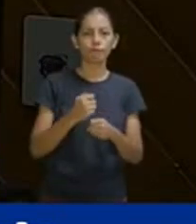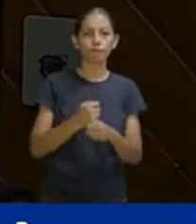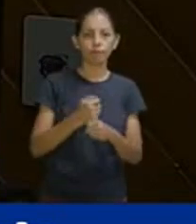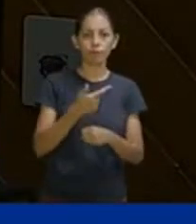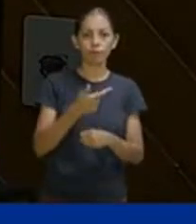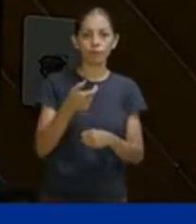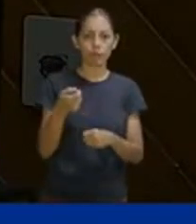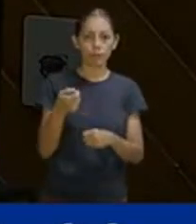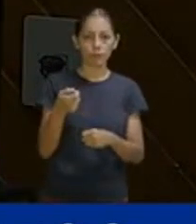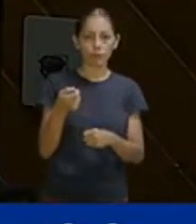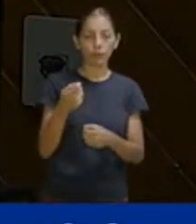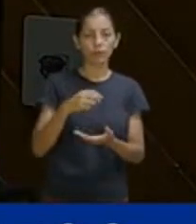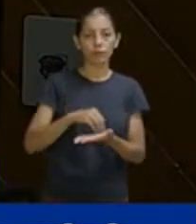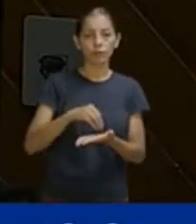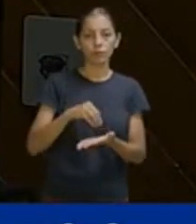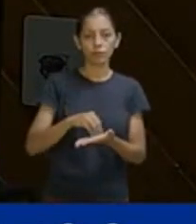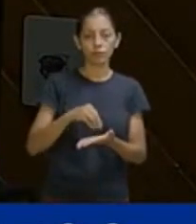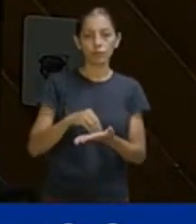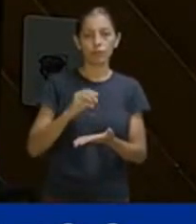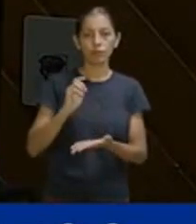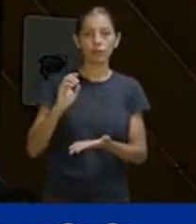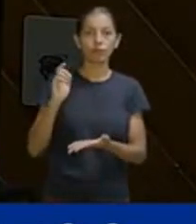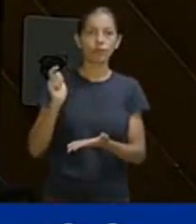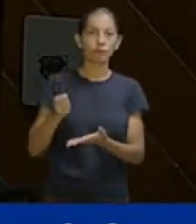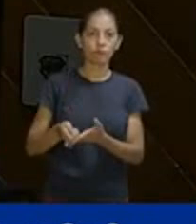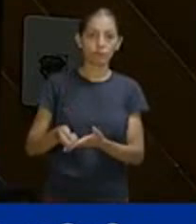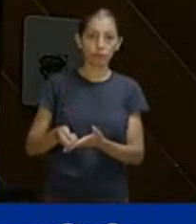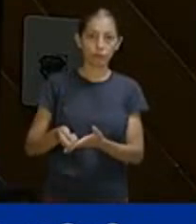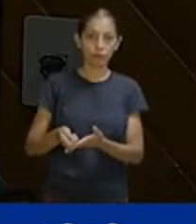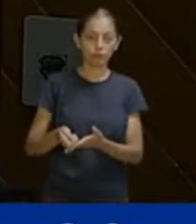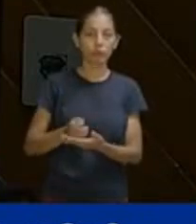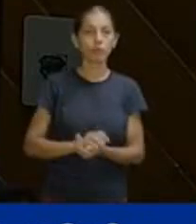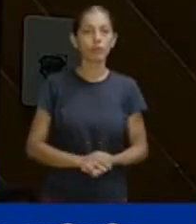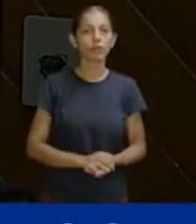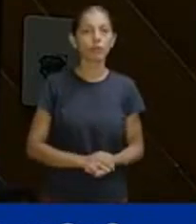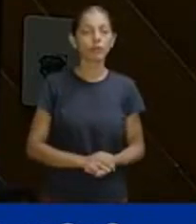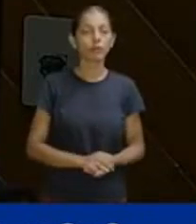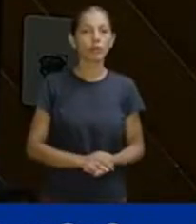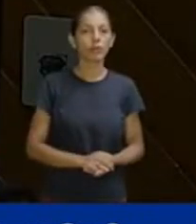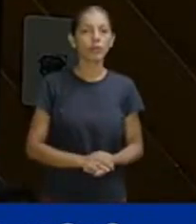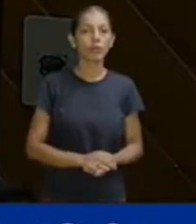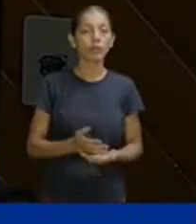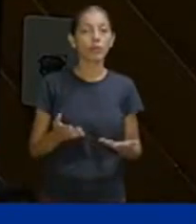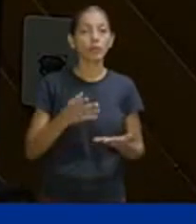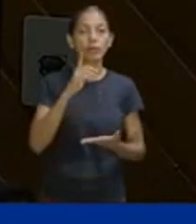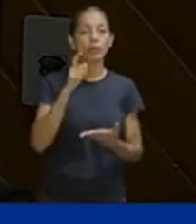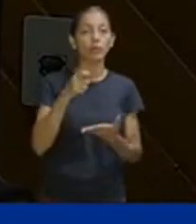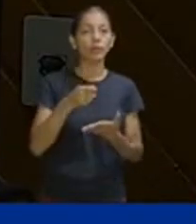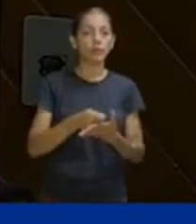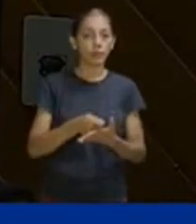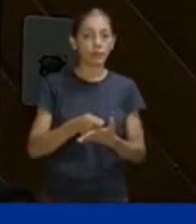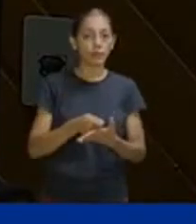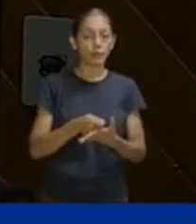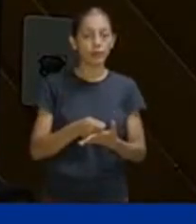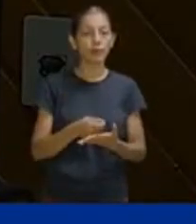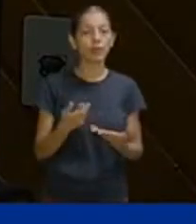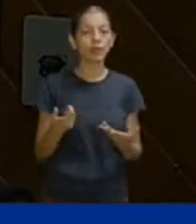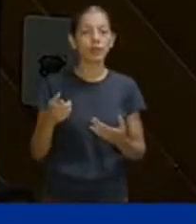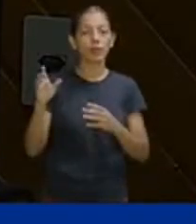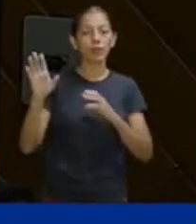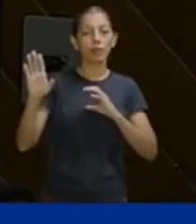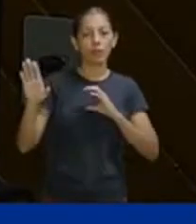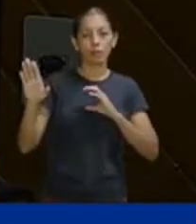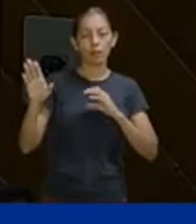prestadas, argumento que, segundo ele, é matéria de ordem pública sustenta que a mera apresentação